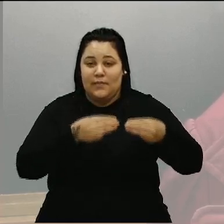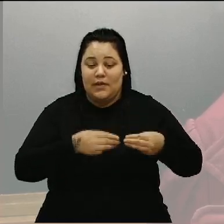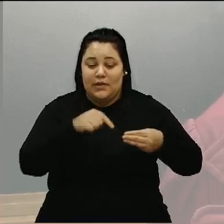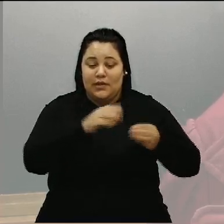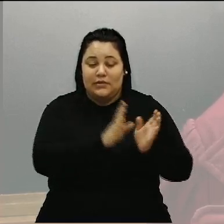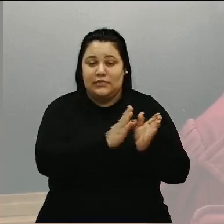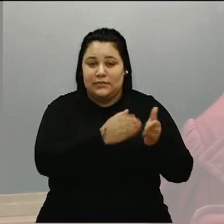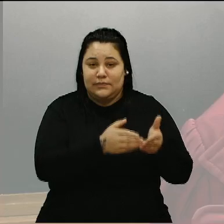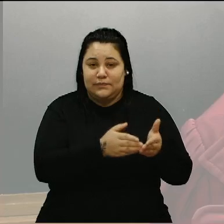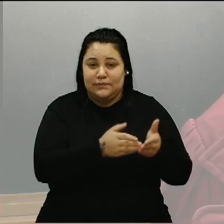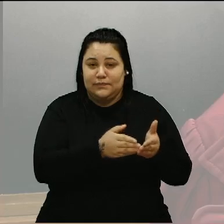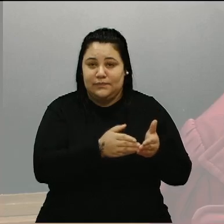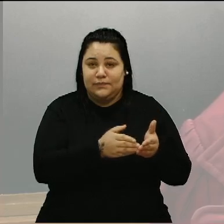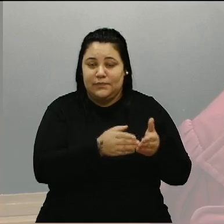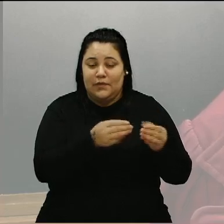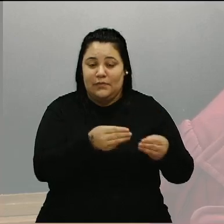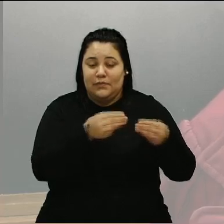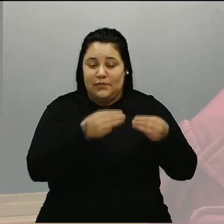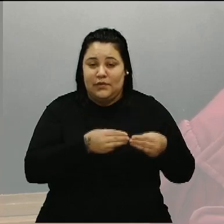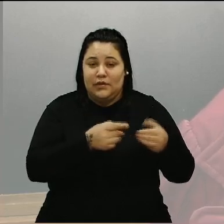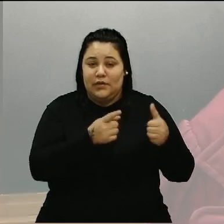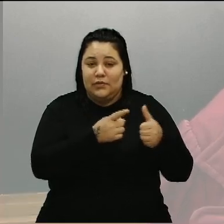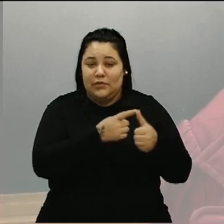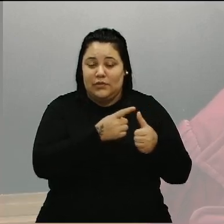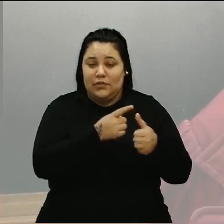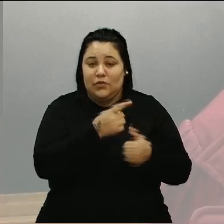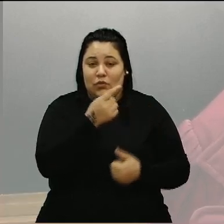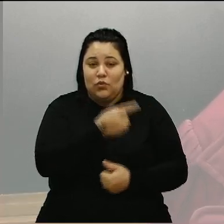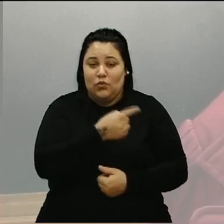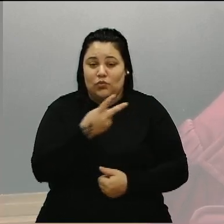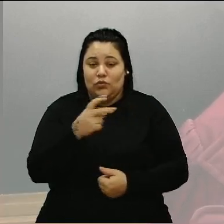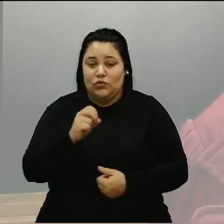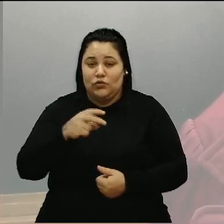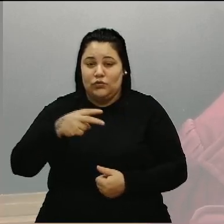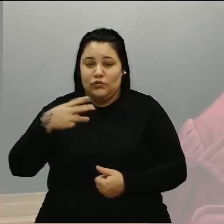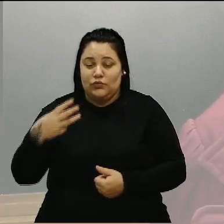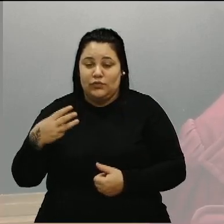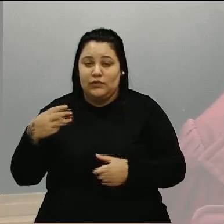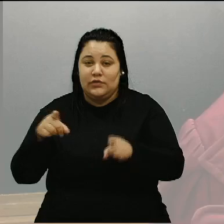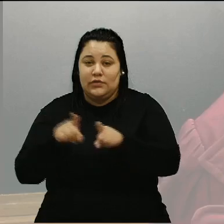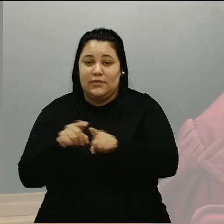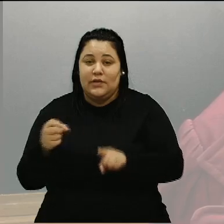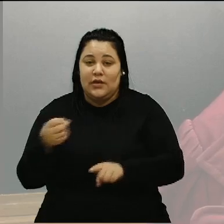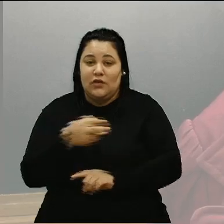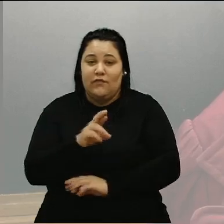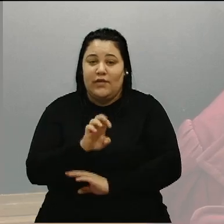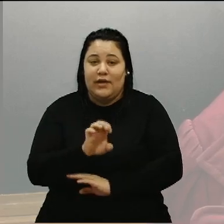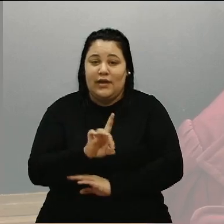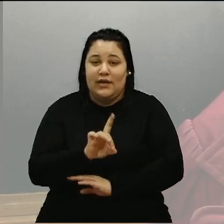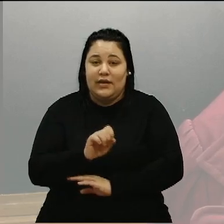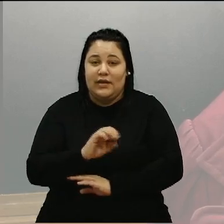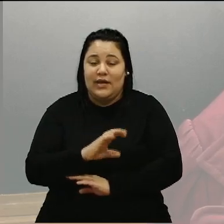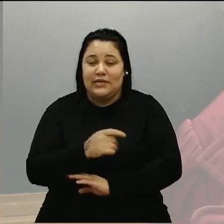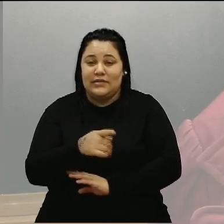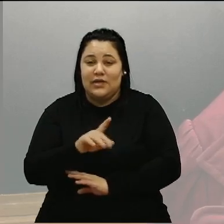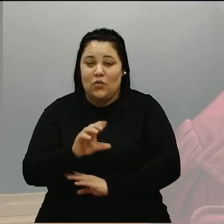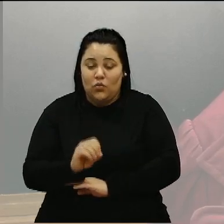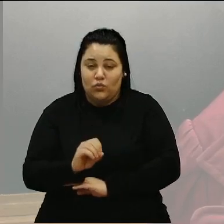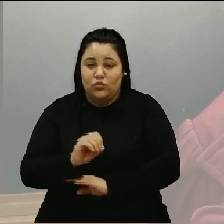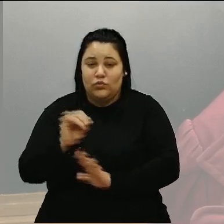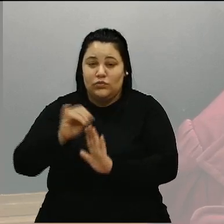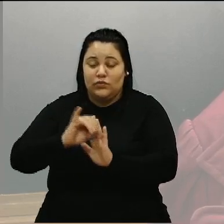Emenda modificativa 1, de 2024, que dá nova redação ao inciso